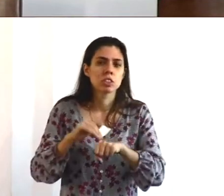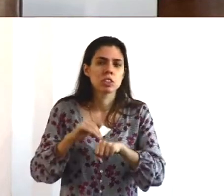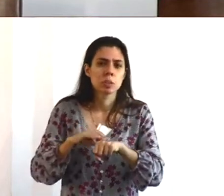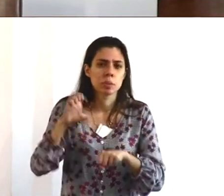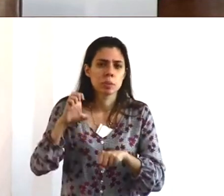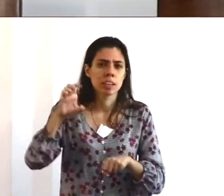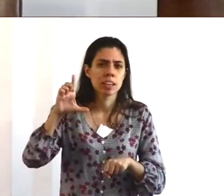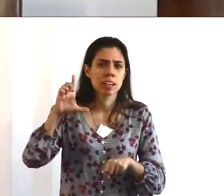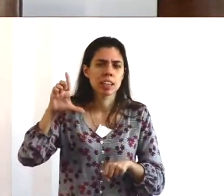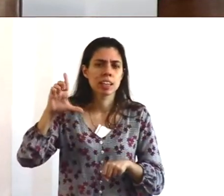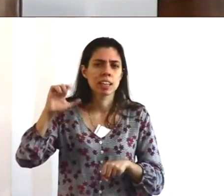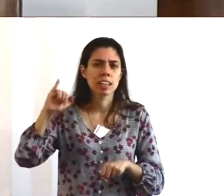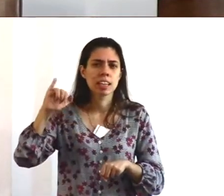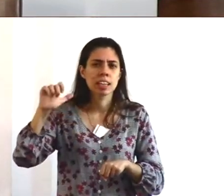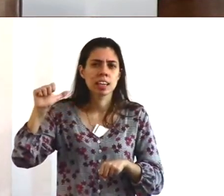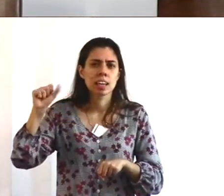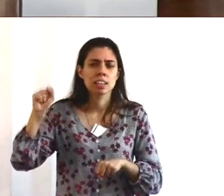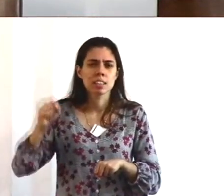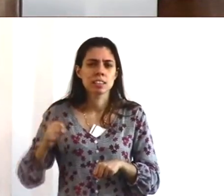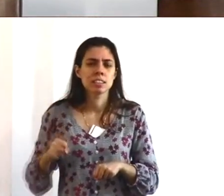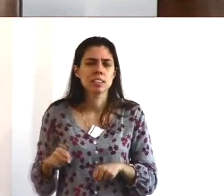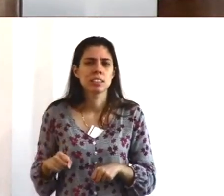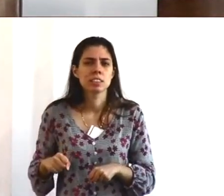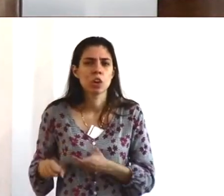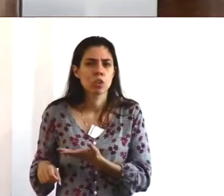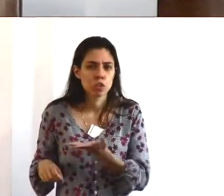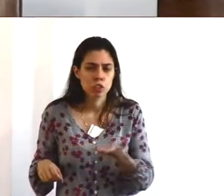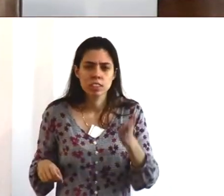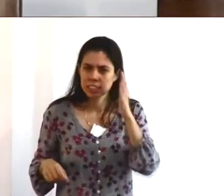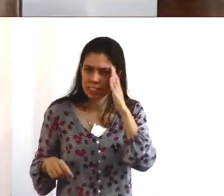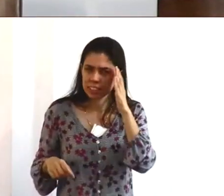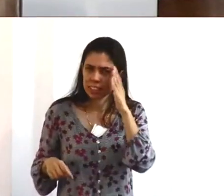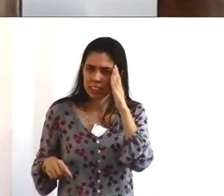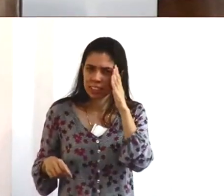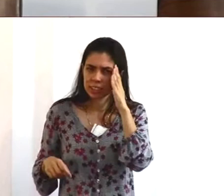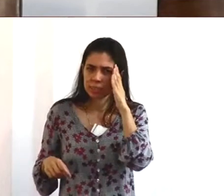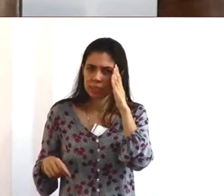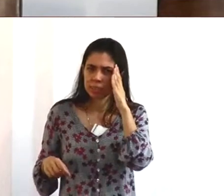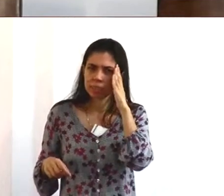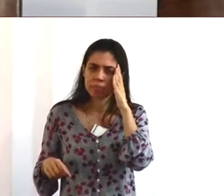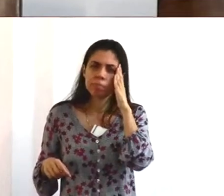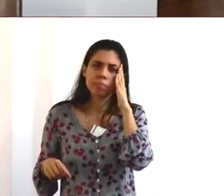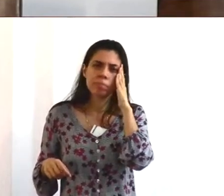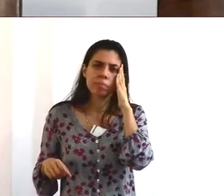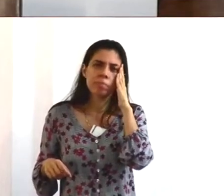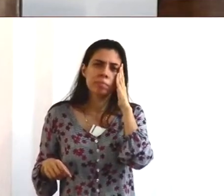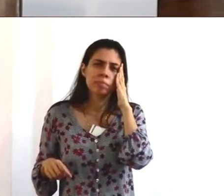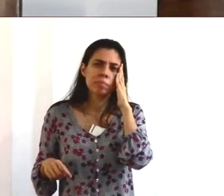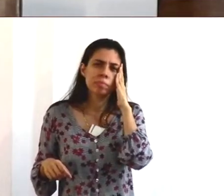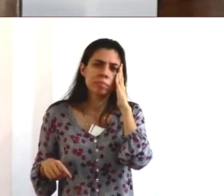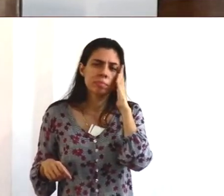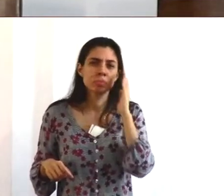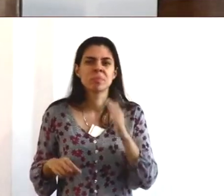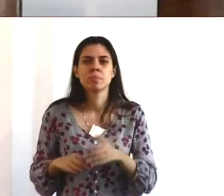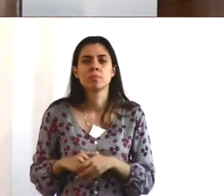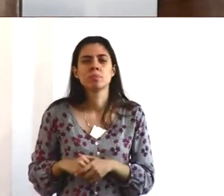diz: agora, Elias, que você entendeu que eu não te deixei, que eu estou com você,